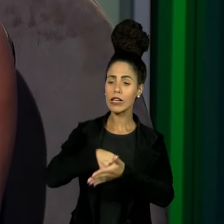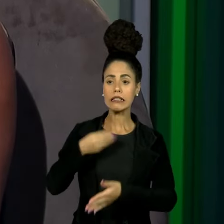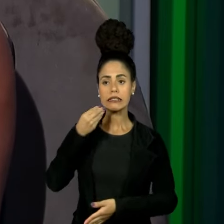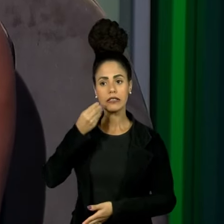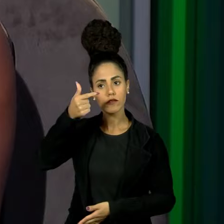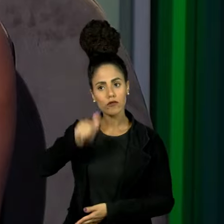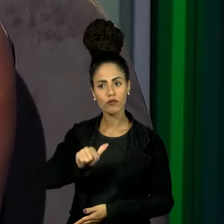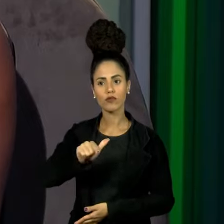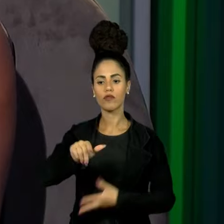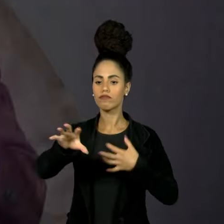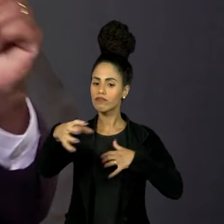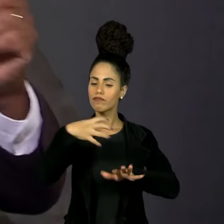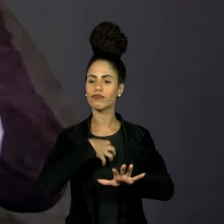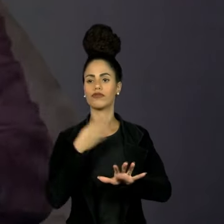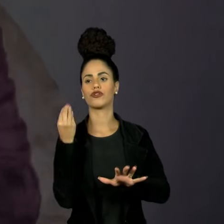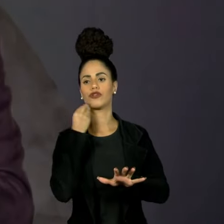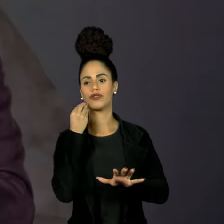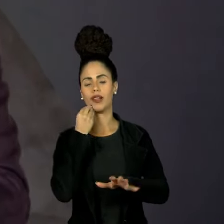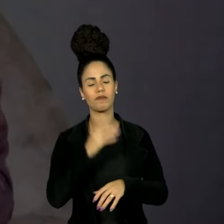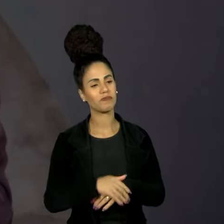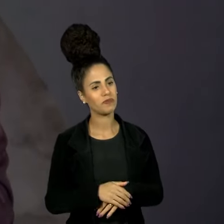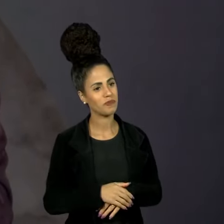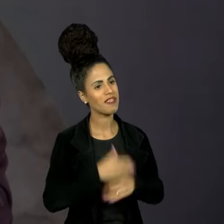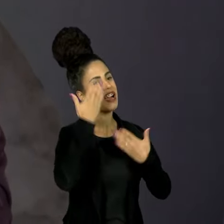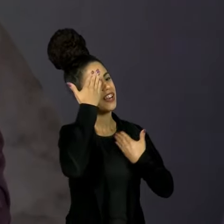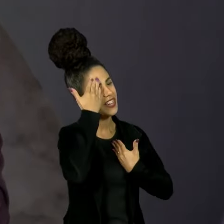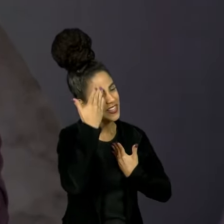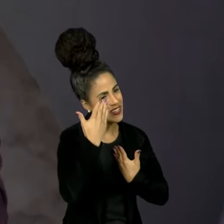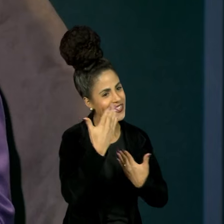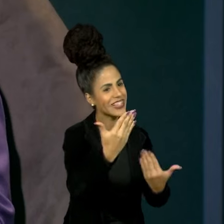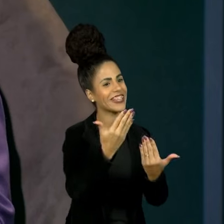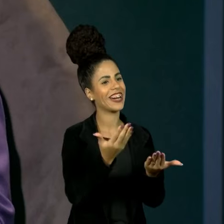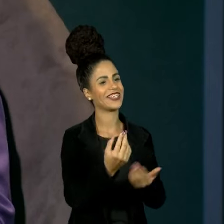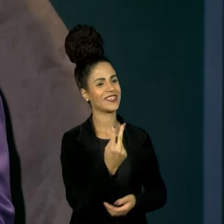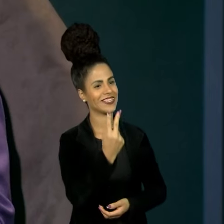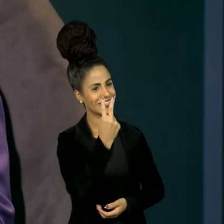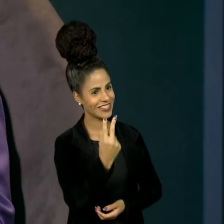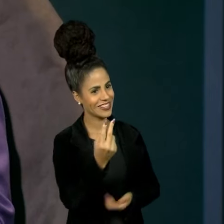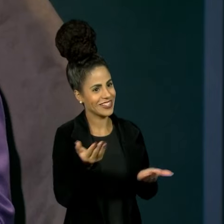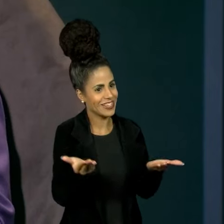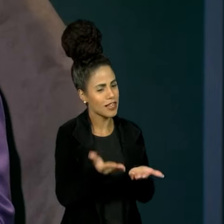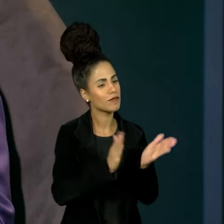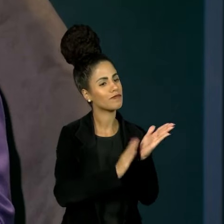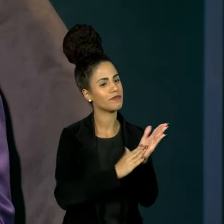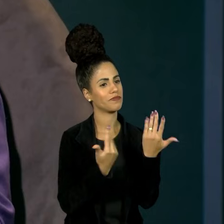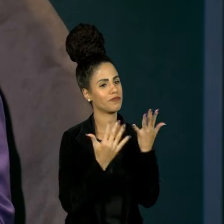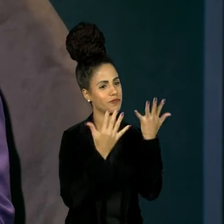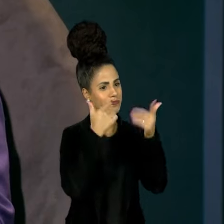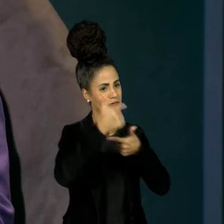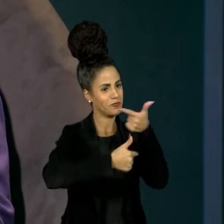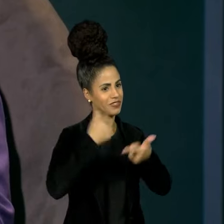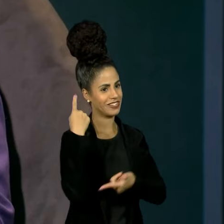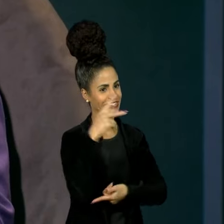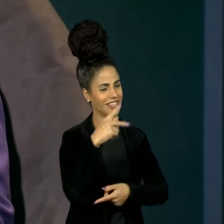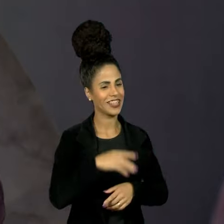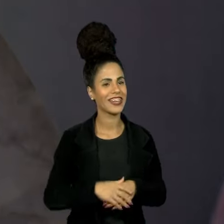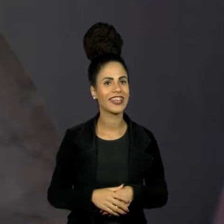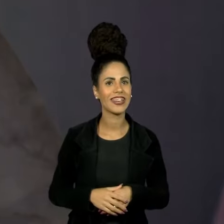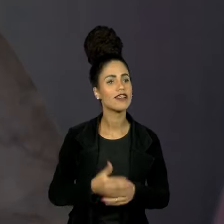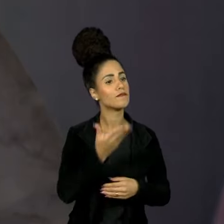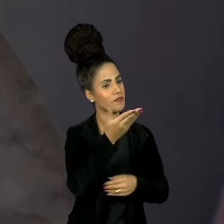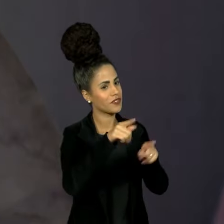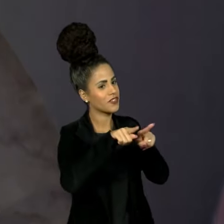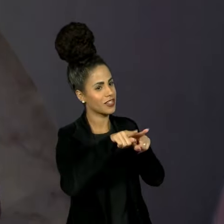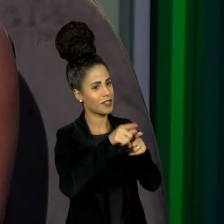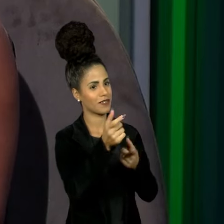se colocar no mundo, né? Obrigadíssimo pela gentileza da sua presença. Parabéns pelo seu trabalho. Eu que agradeço. E para você